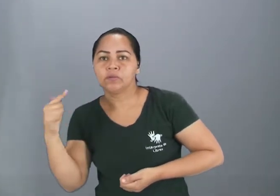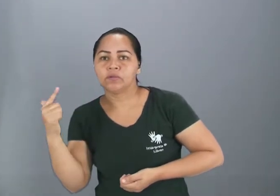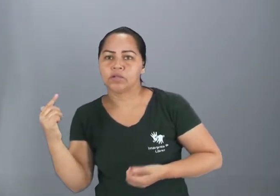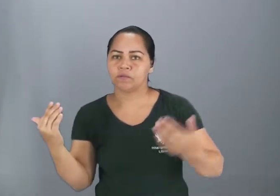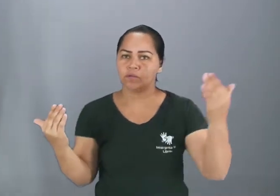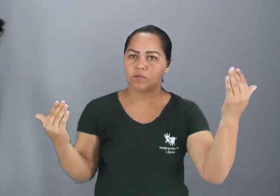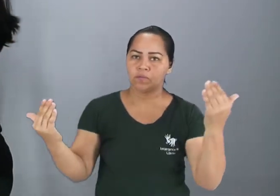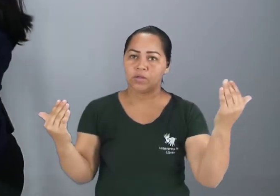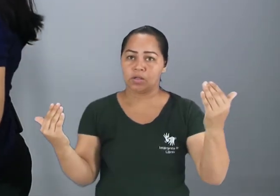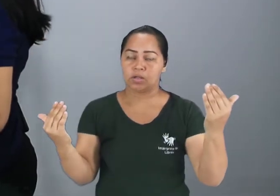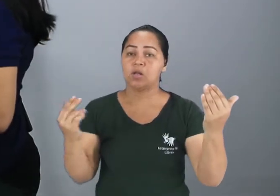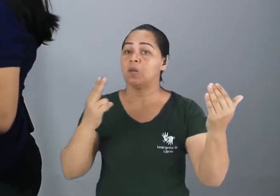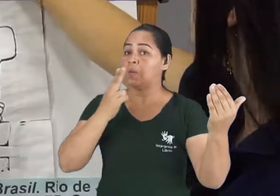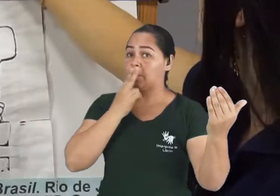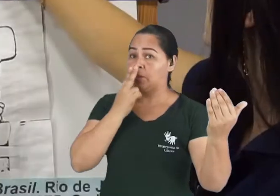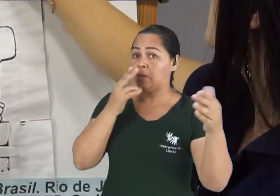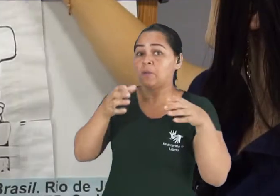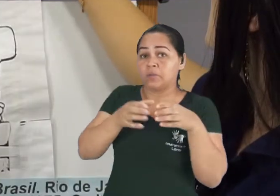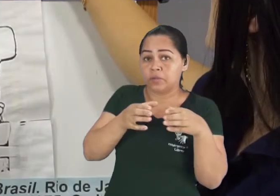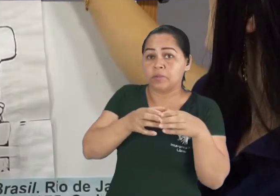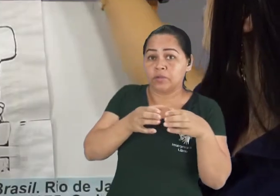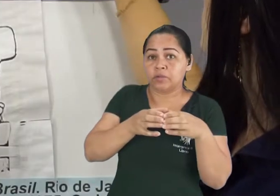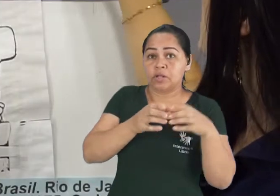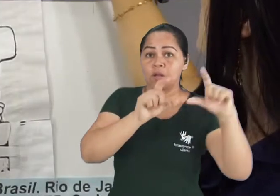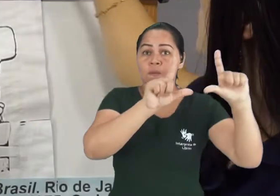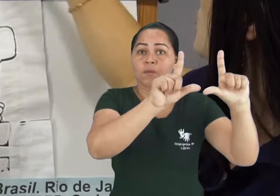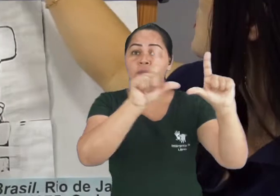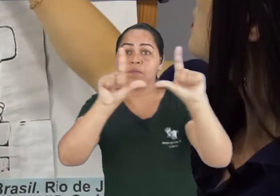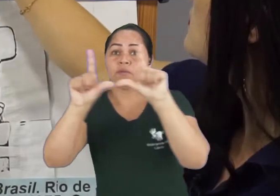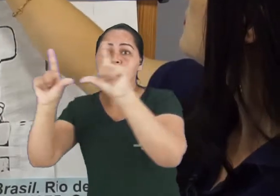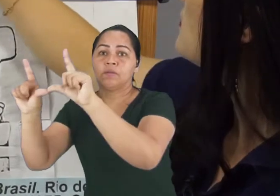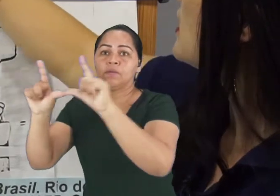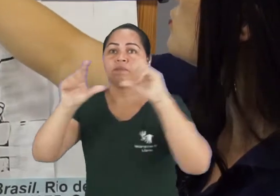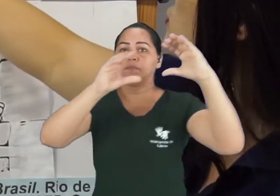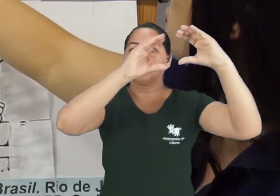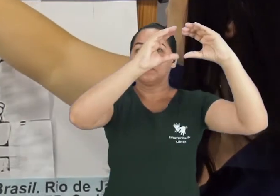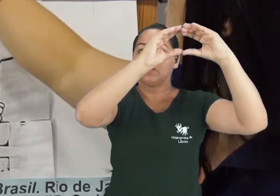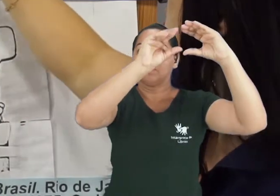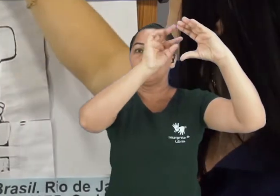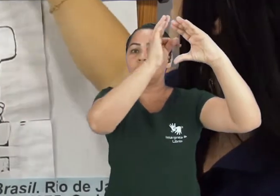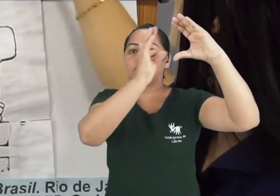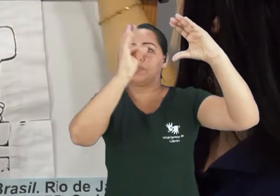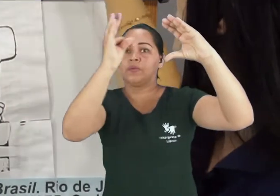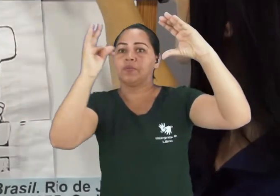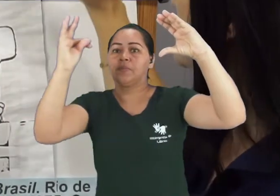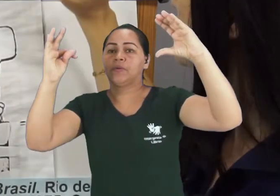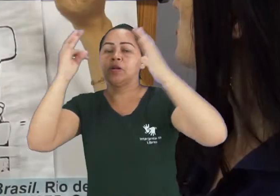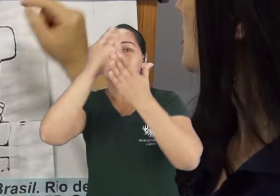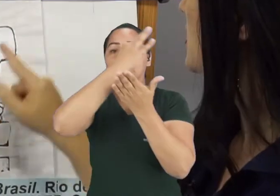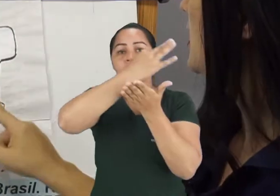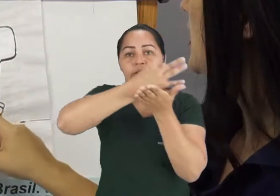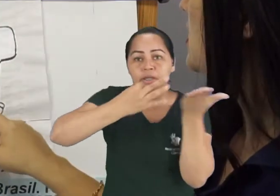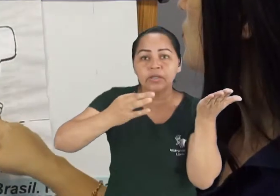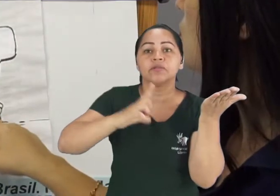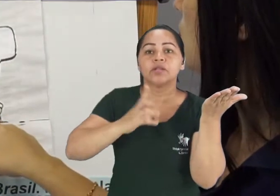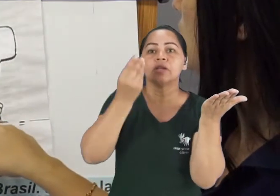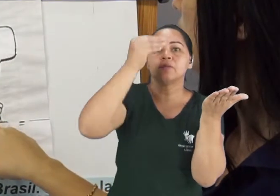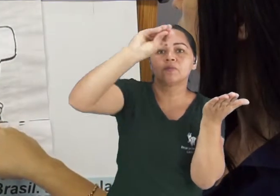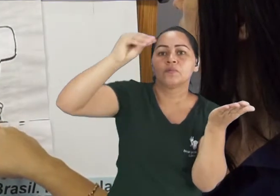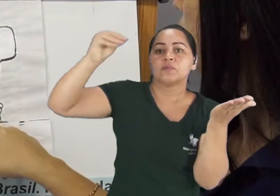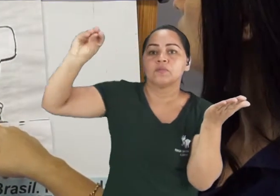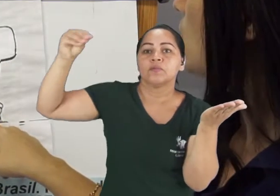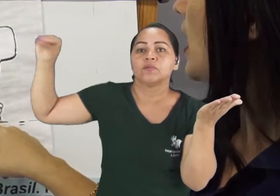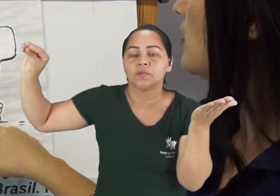Se você observar os balões de fala, ó, da turma da Mônica, balões de fala, eles dialogando, né? E